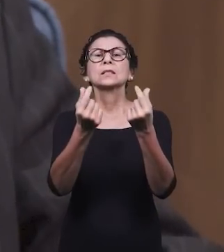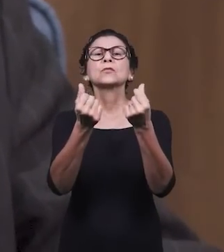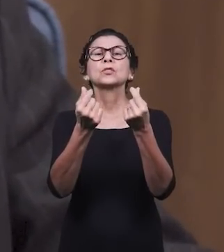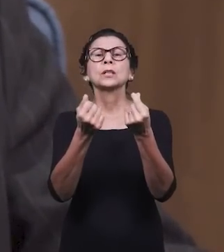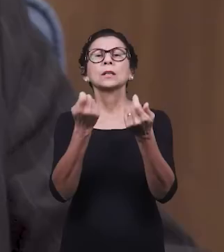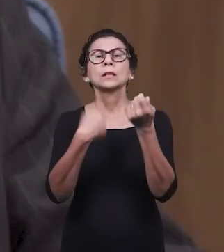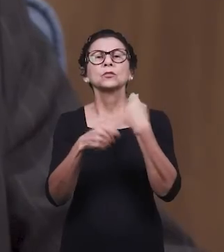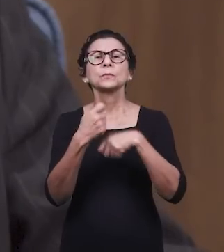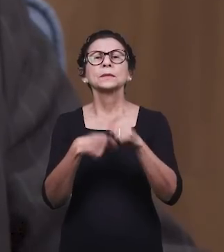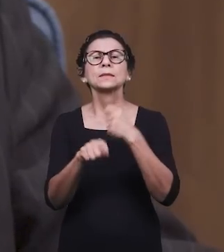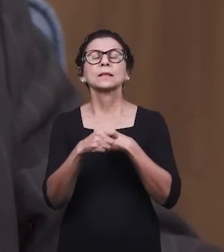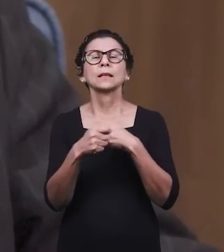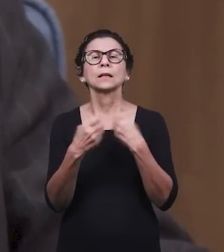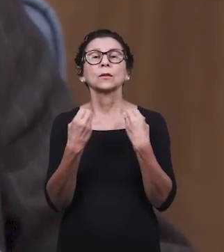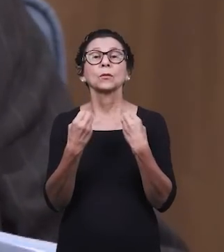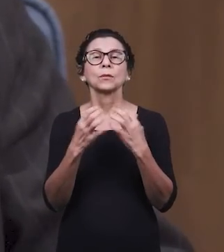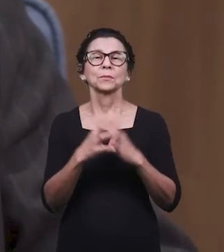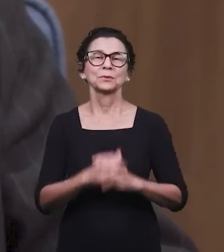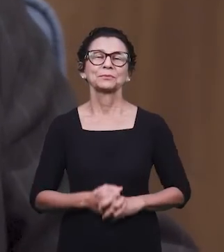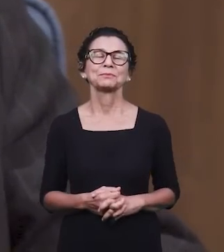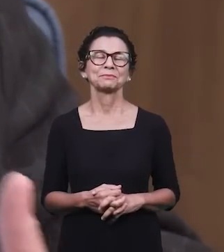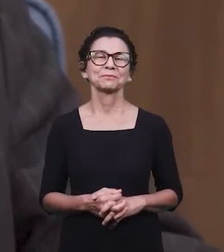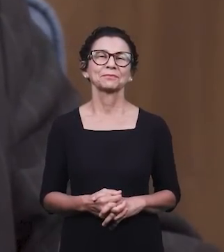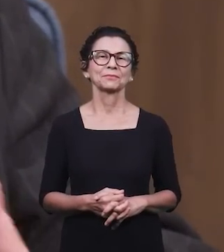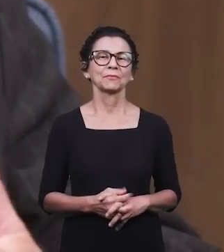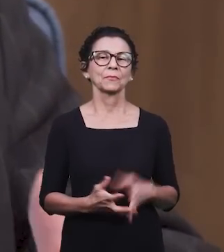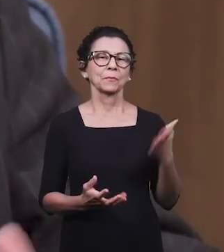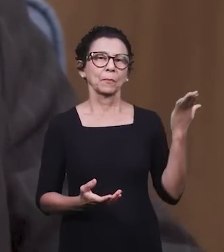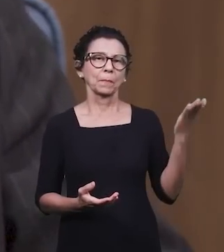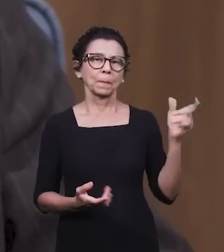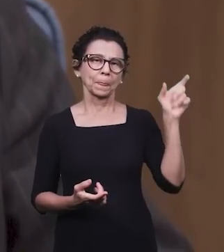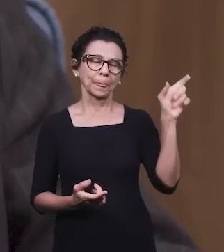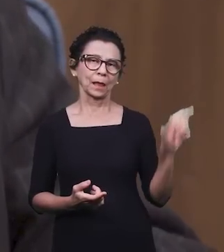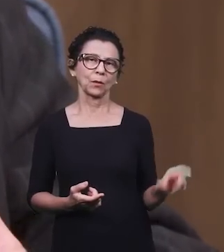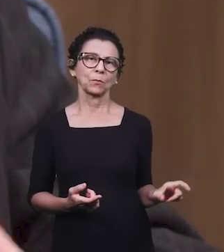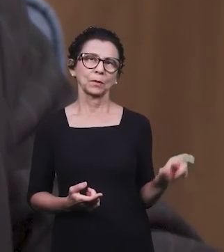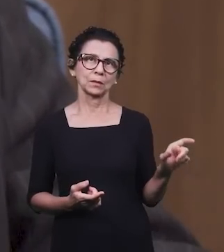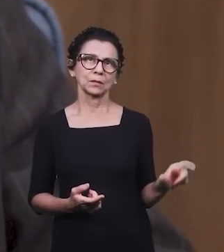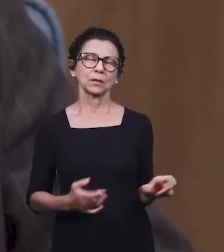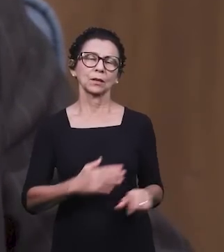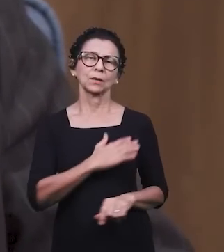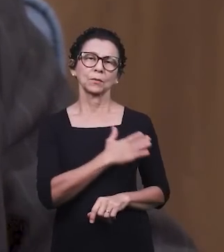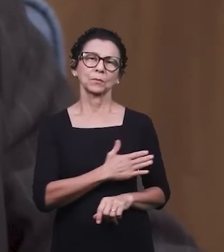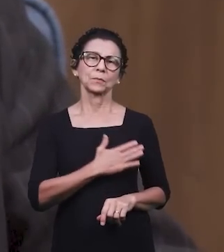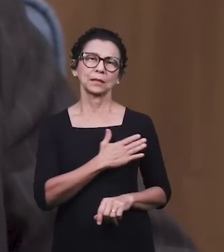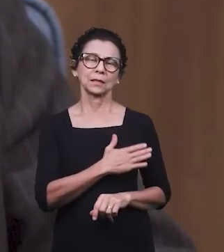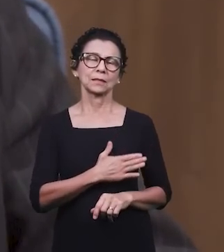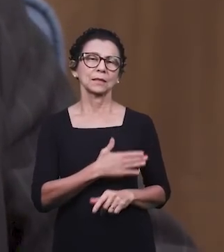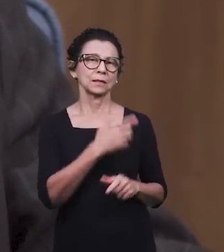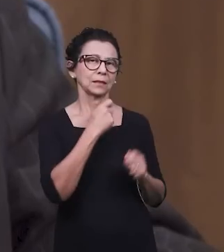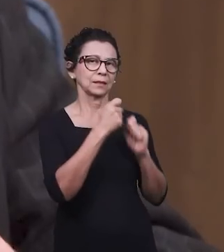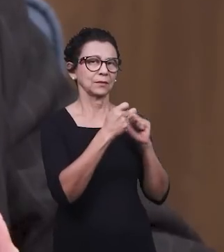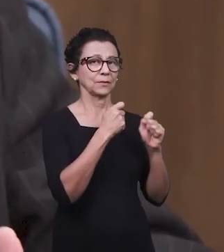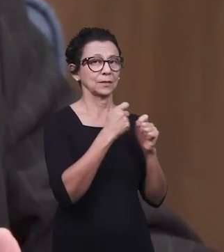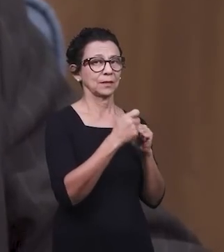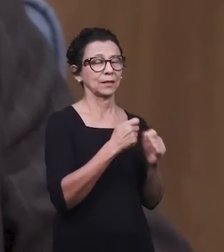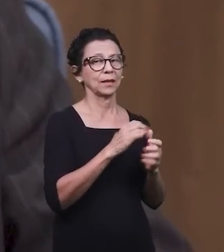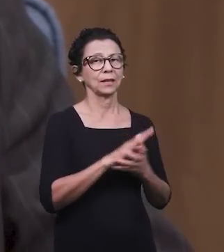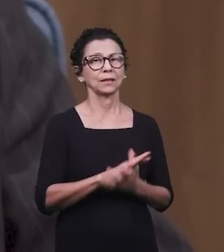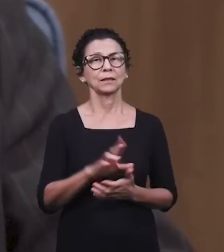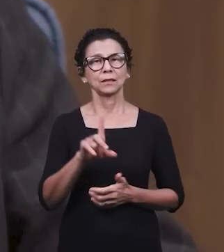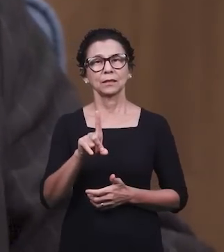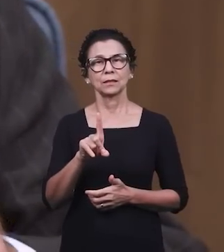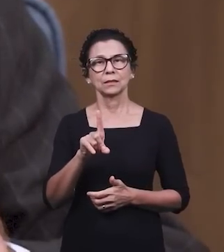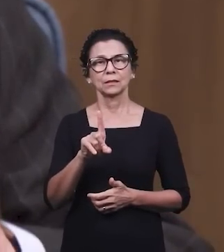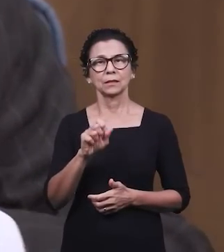como cuidar disso? E aqui ao meu lado, eu tenho uma pessoa que eu tenho o prazer de entrevistar hoje, Daniel